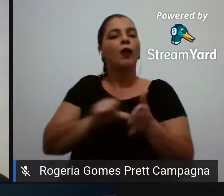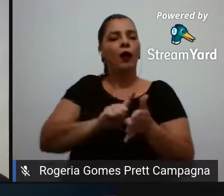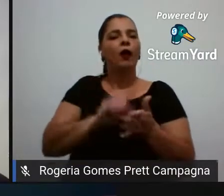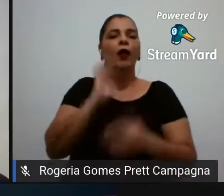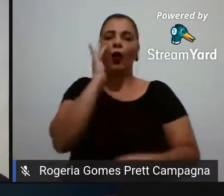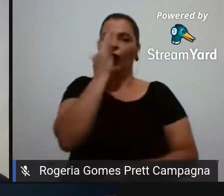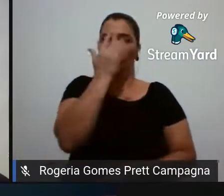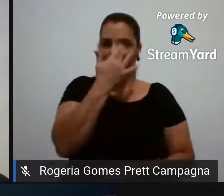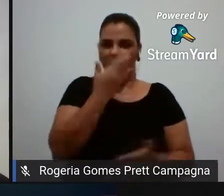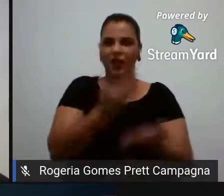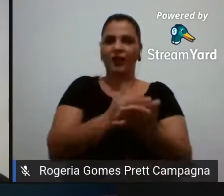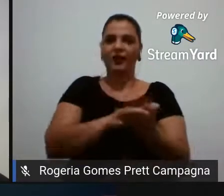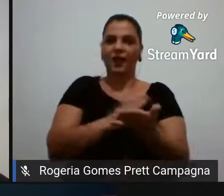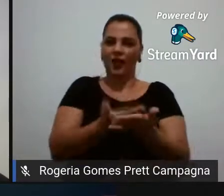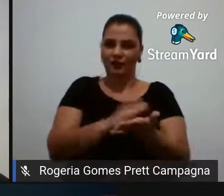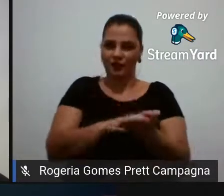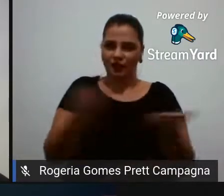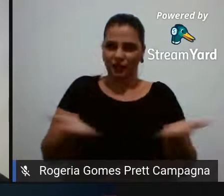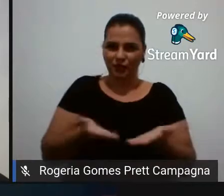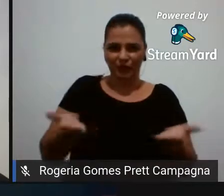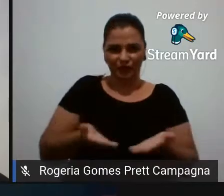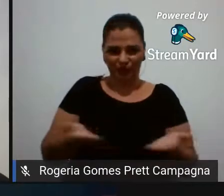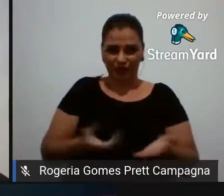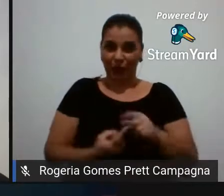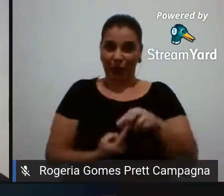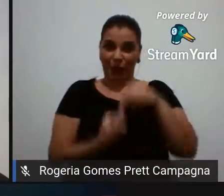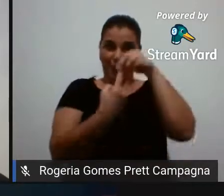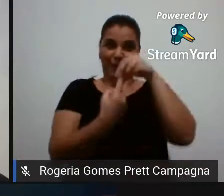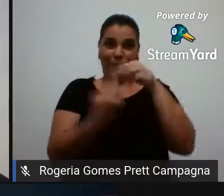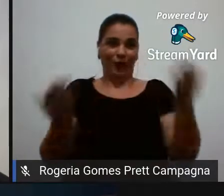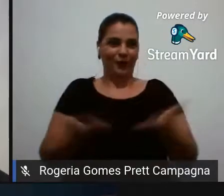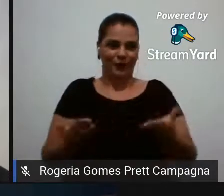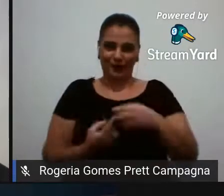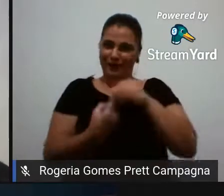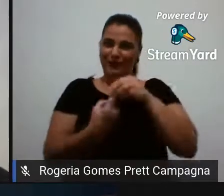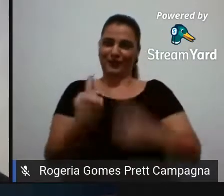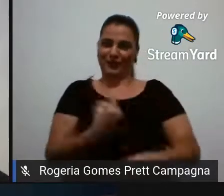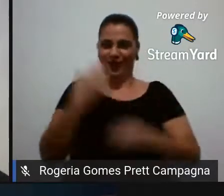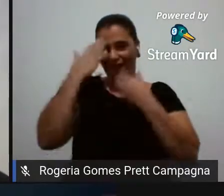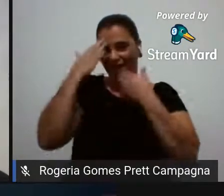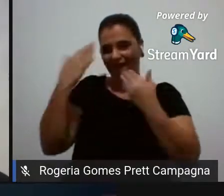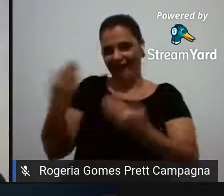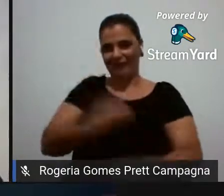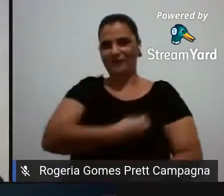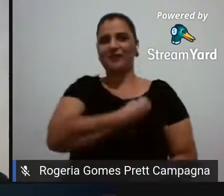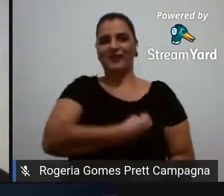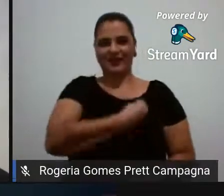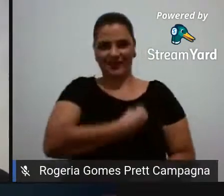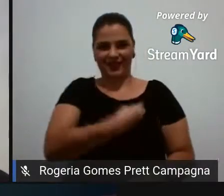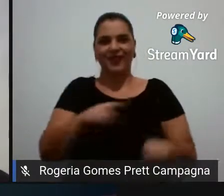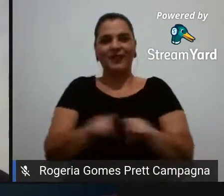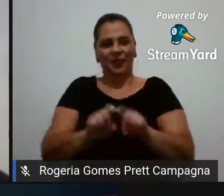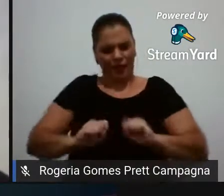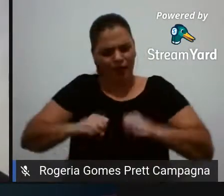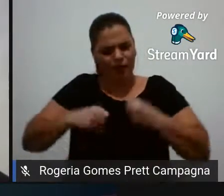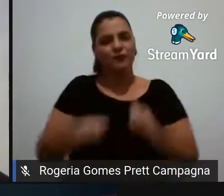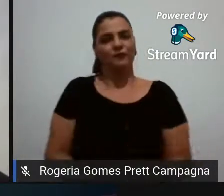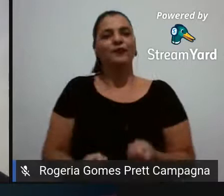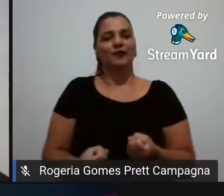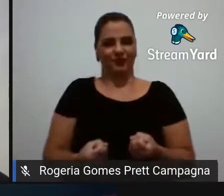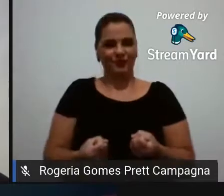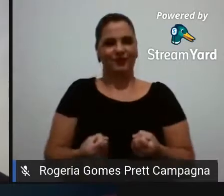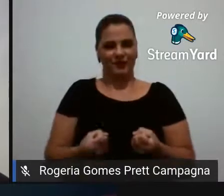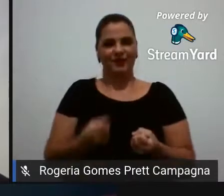Rogéria, nossa intérprete hoje, a única que teremos hoje, portanto, não só agradecer sua presença, como seu esforço por,